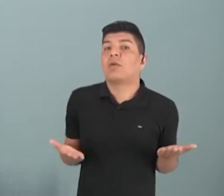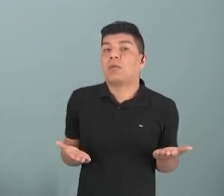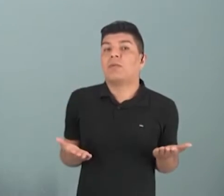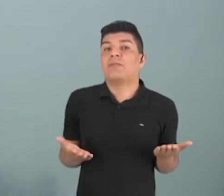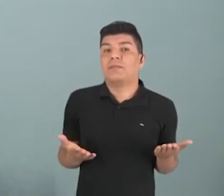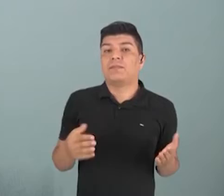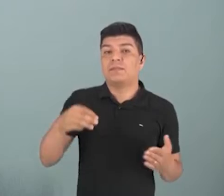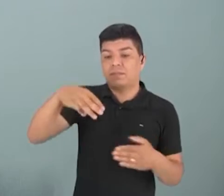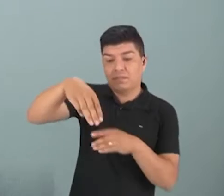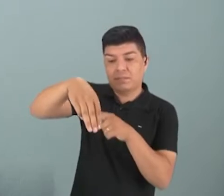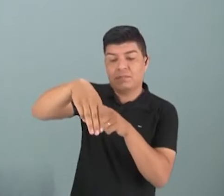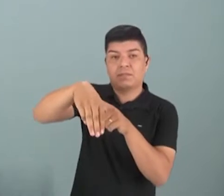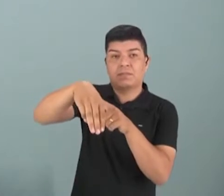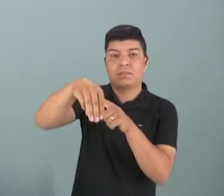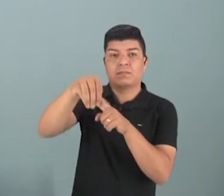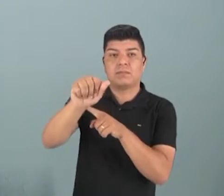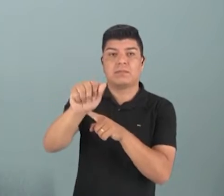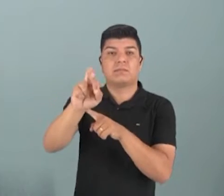na